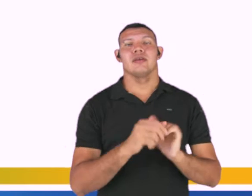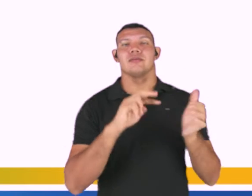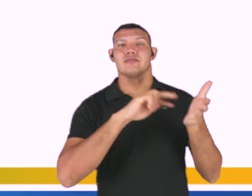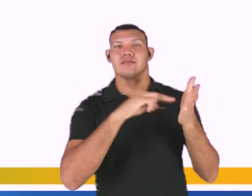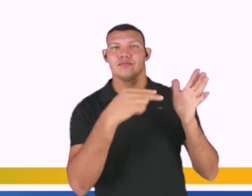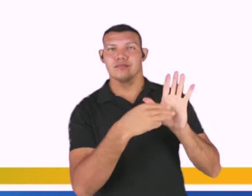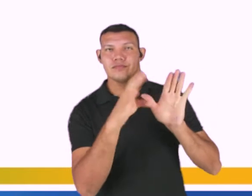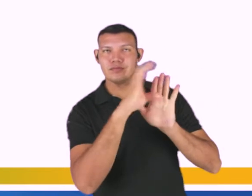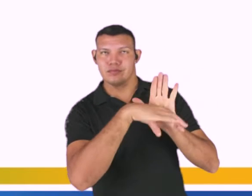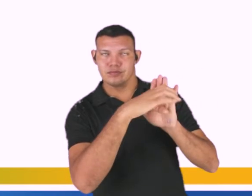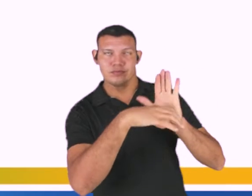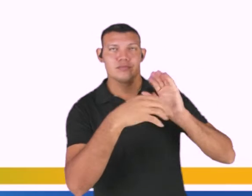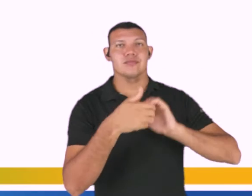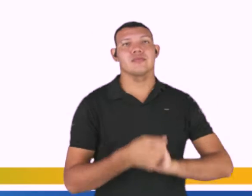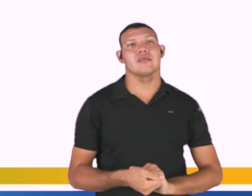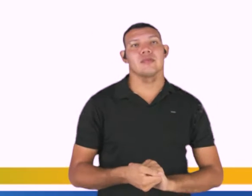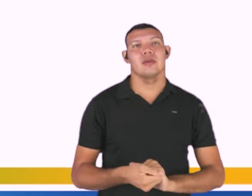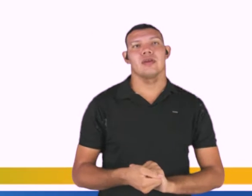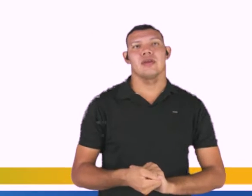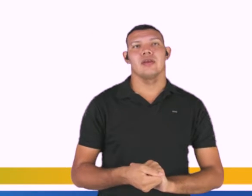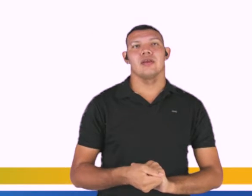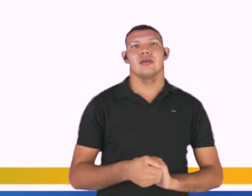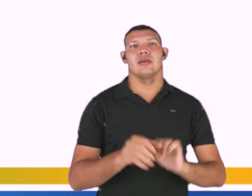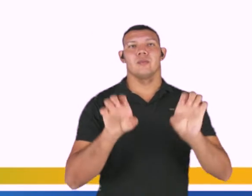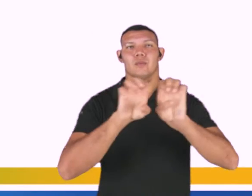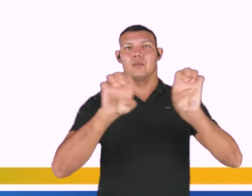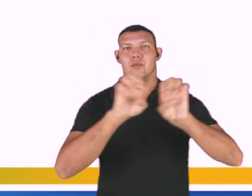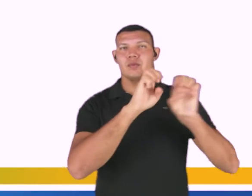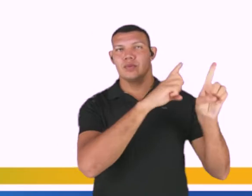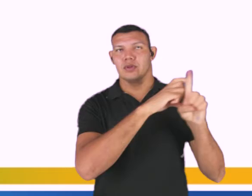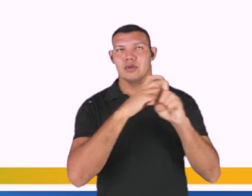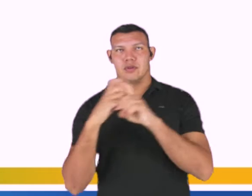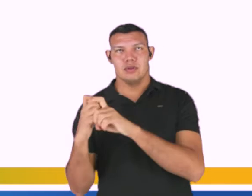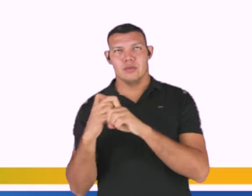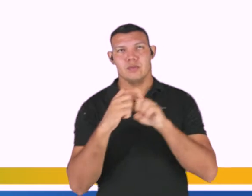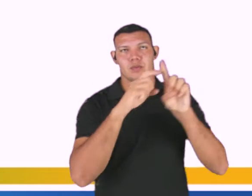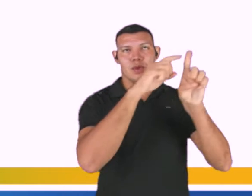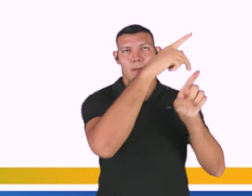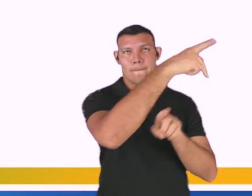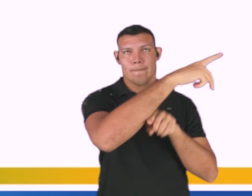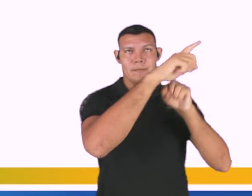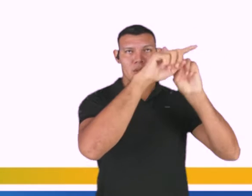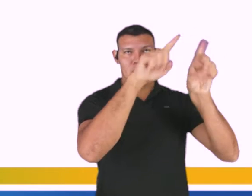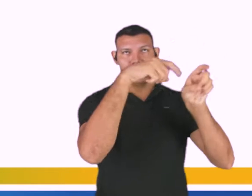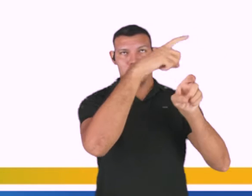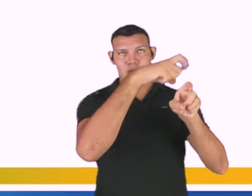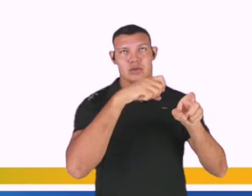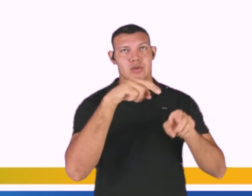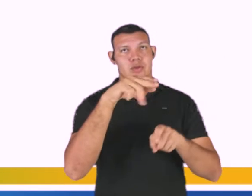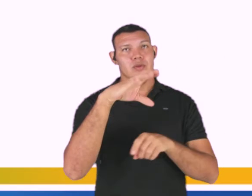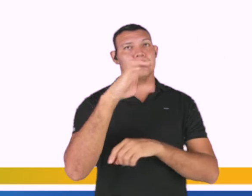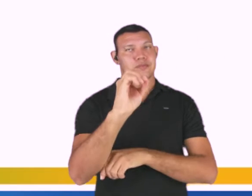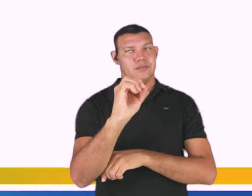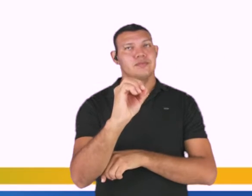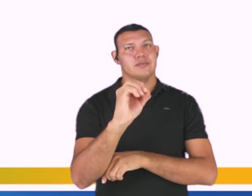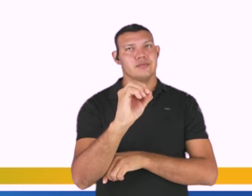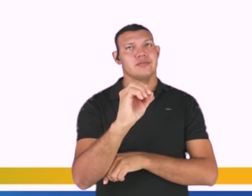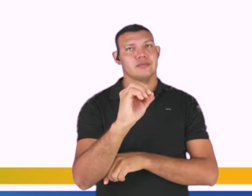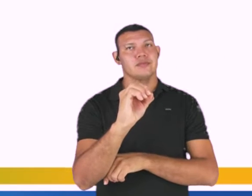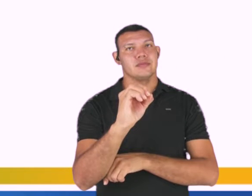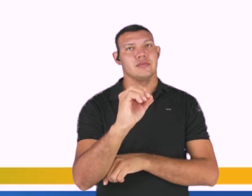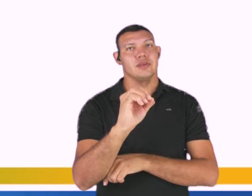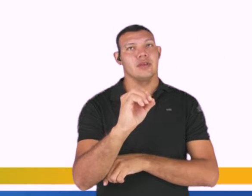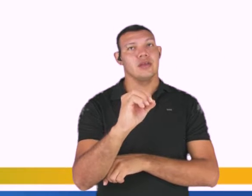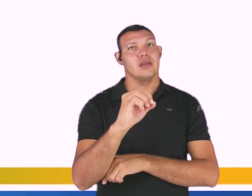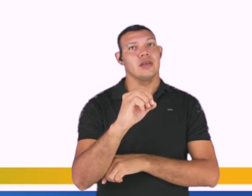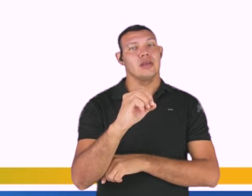Toda equação polinomial p de x igual a zero de grau n, e esse n maior